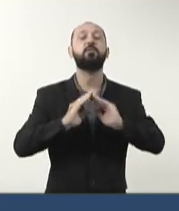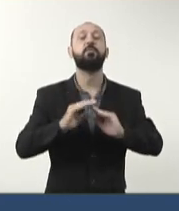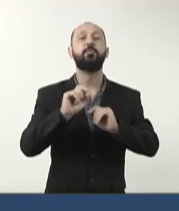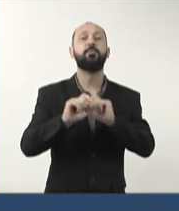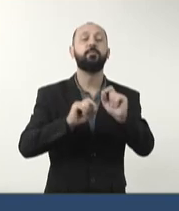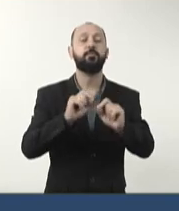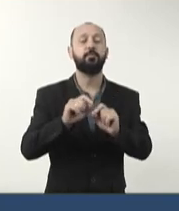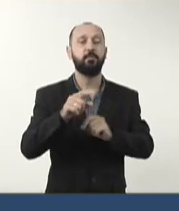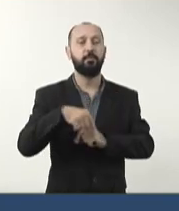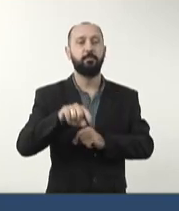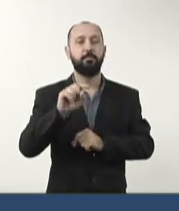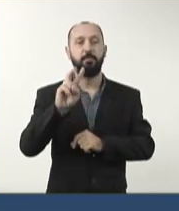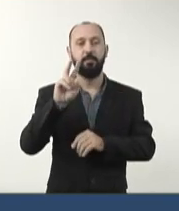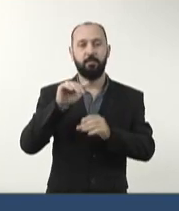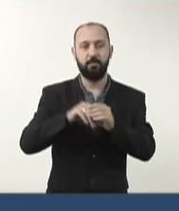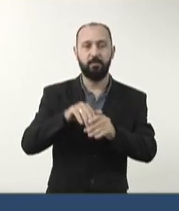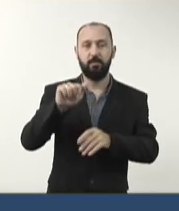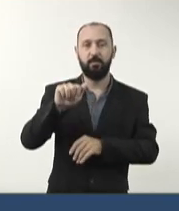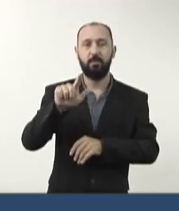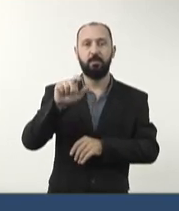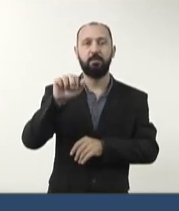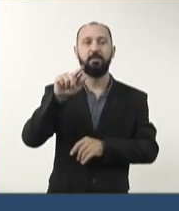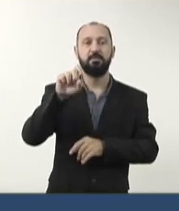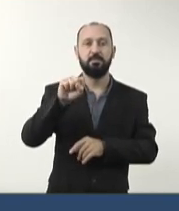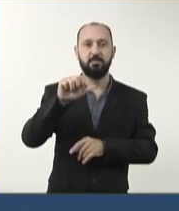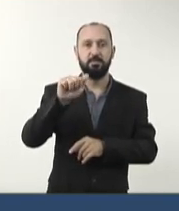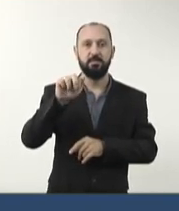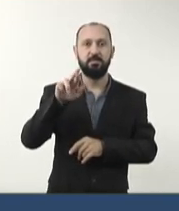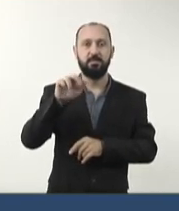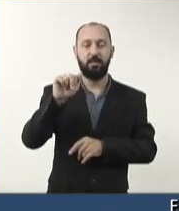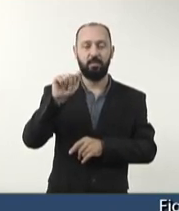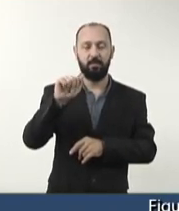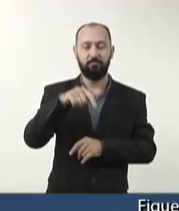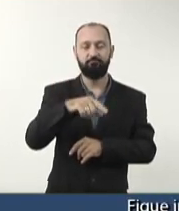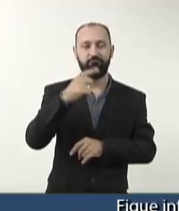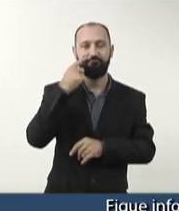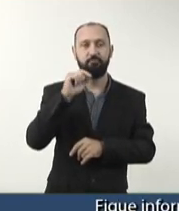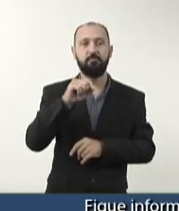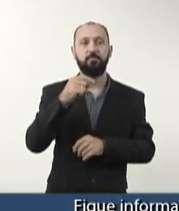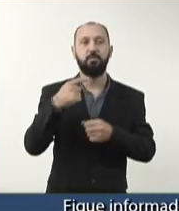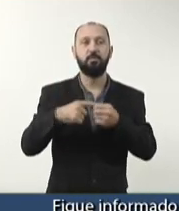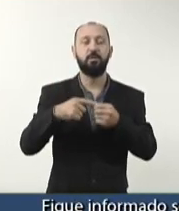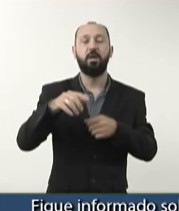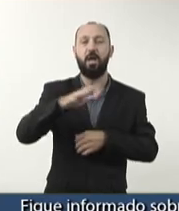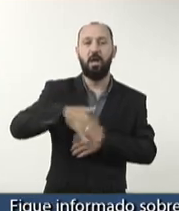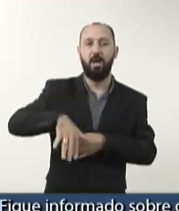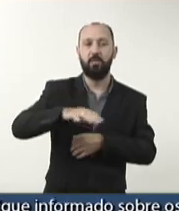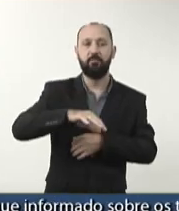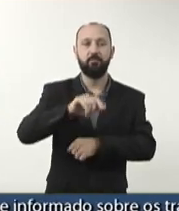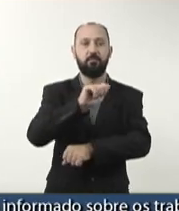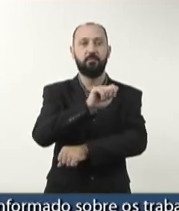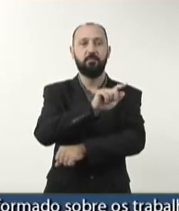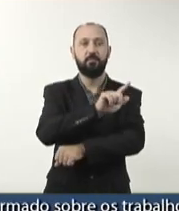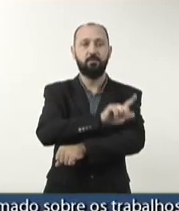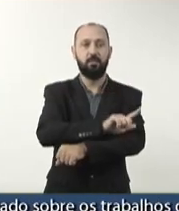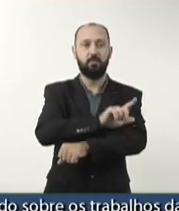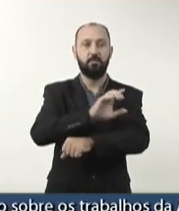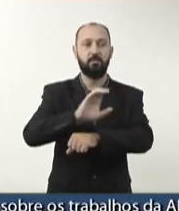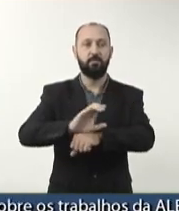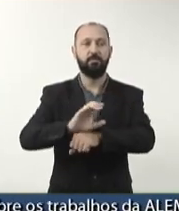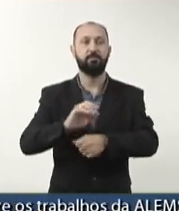formulado pela vereadora Alessandra Ribas de Araújo, lá da nossa querida Laguna